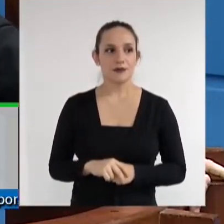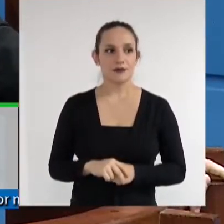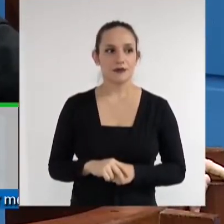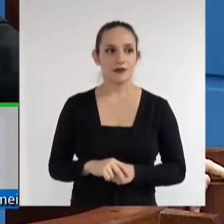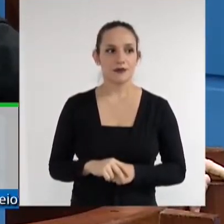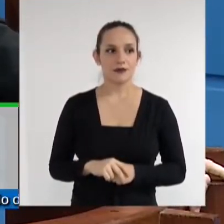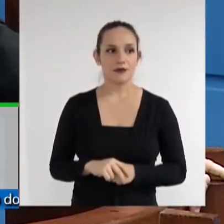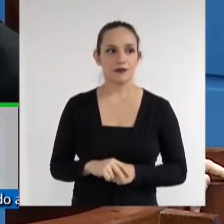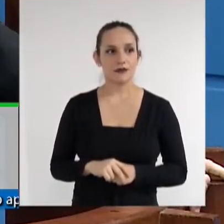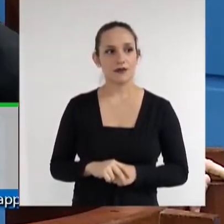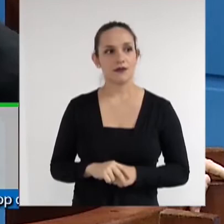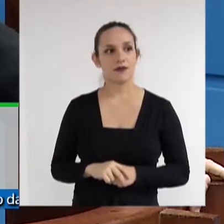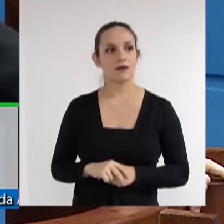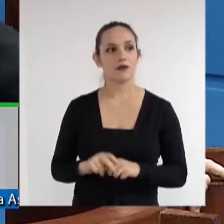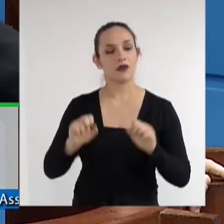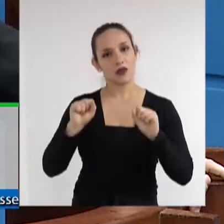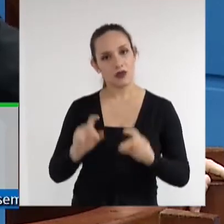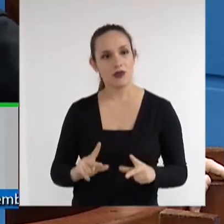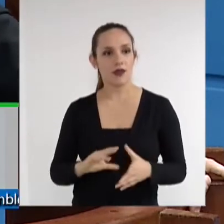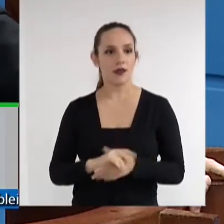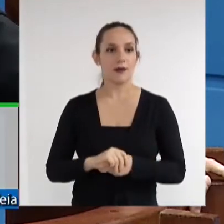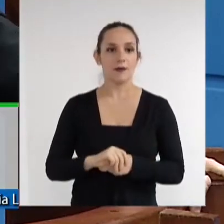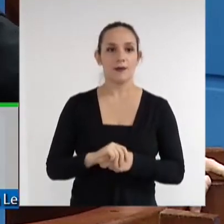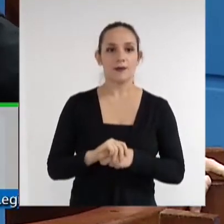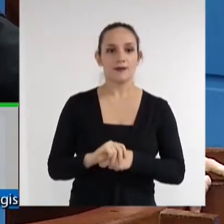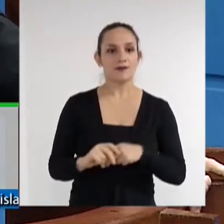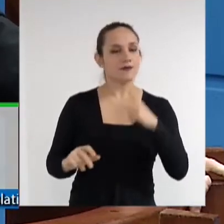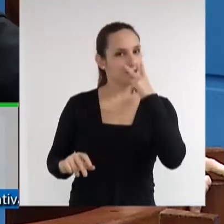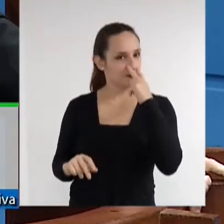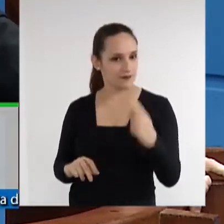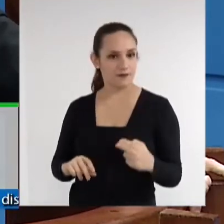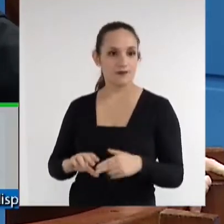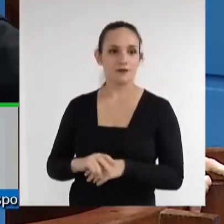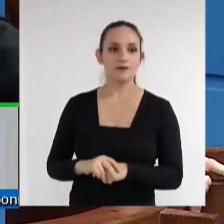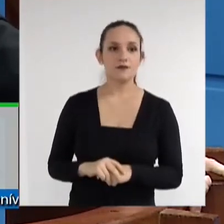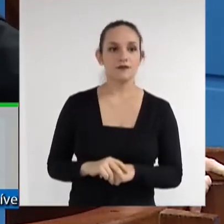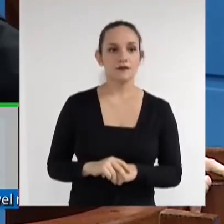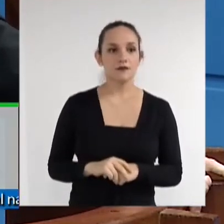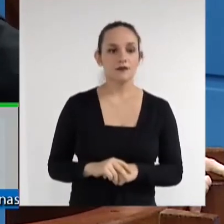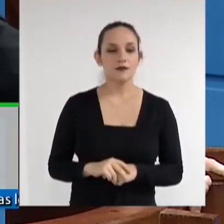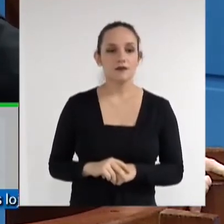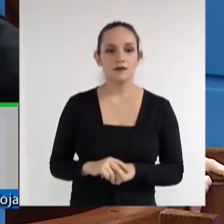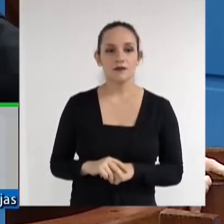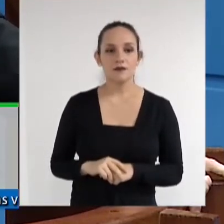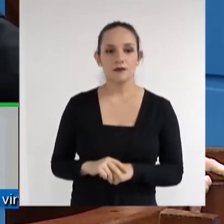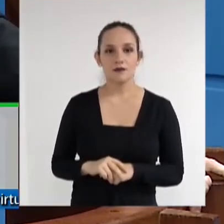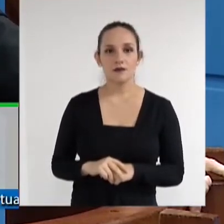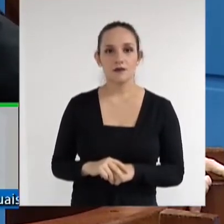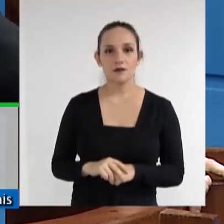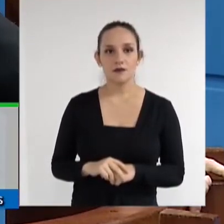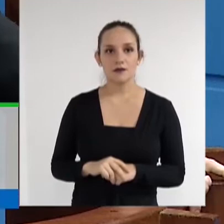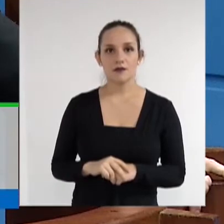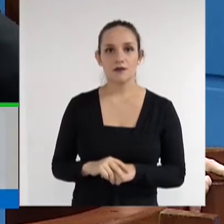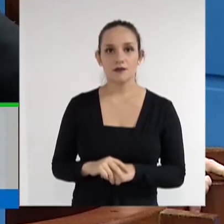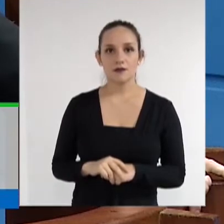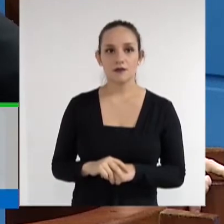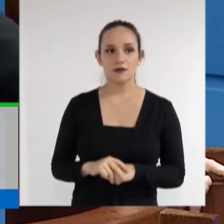nós vamos tendo a transferência cada vez mais de serviços que deveriam